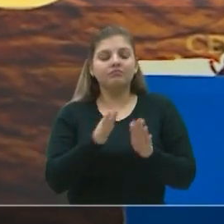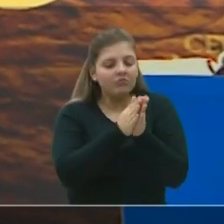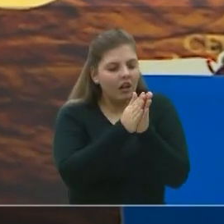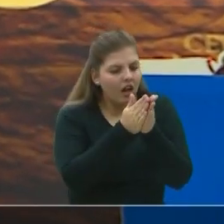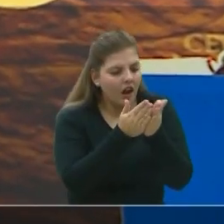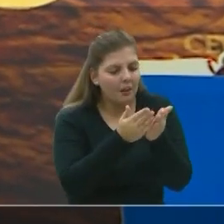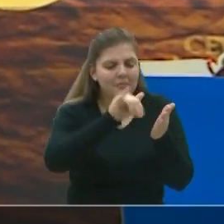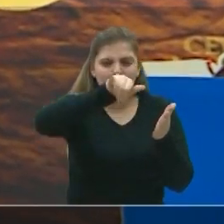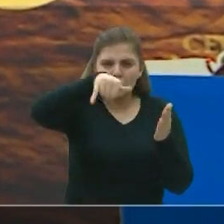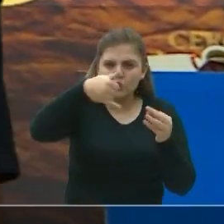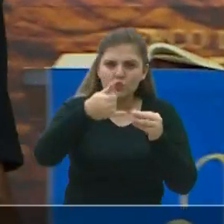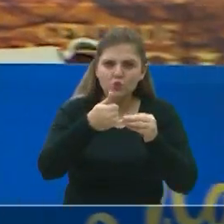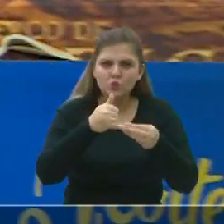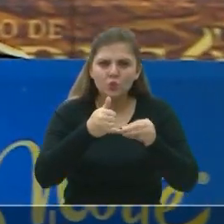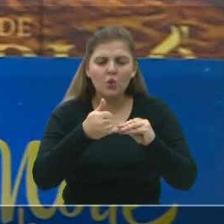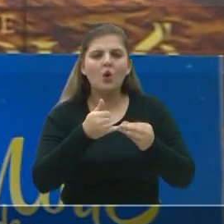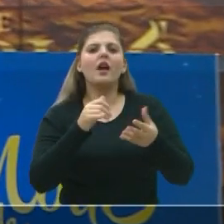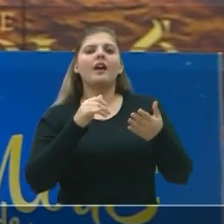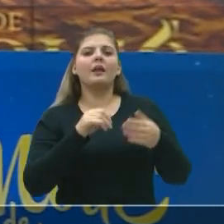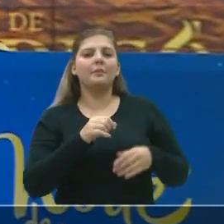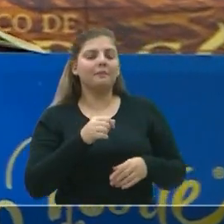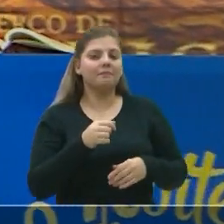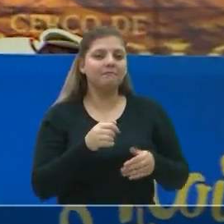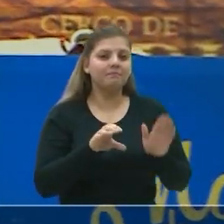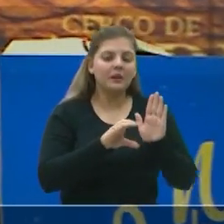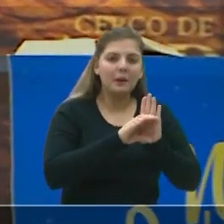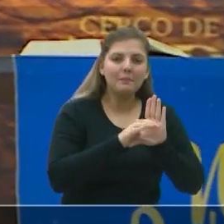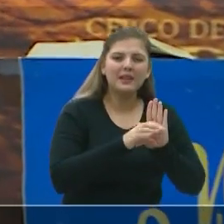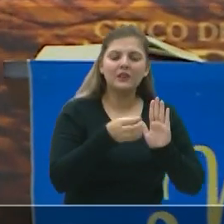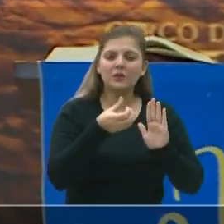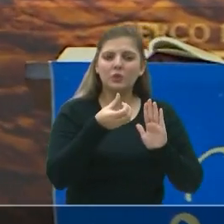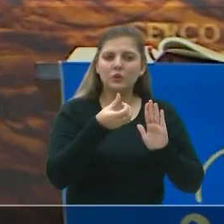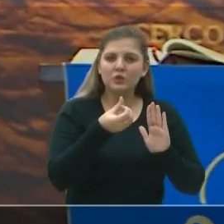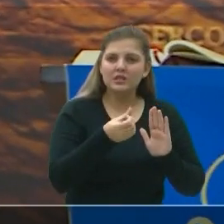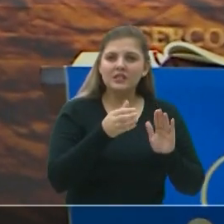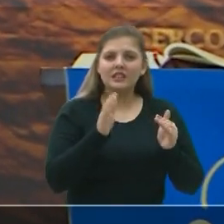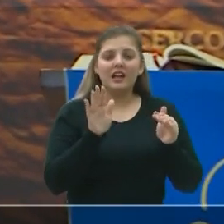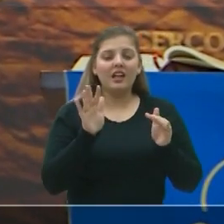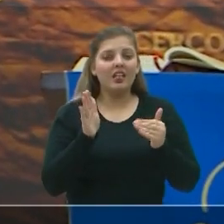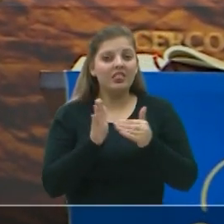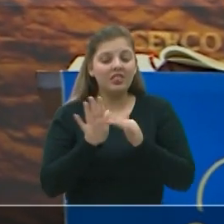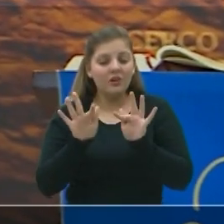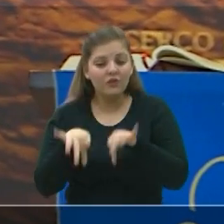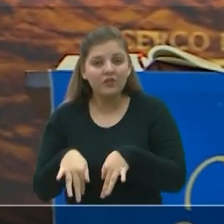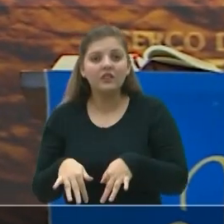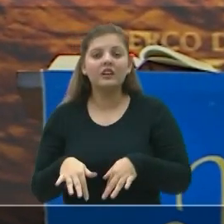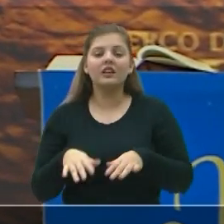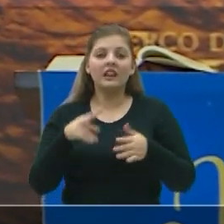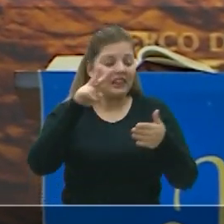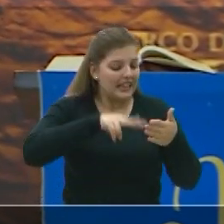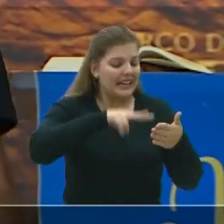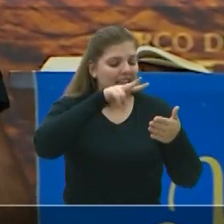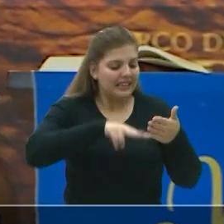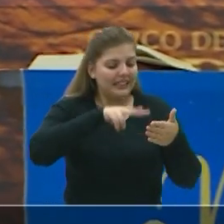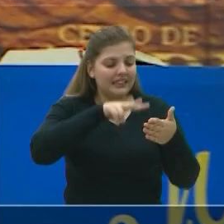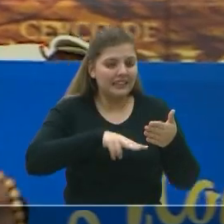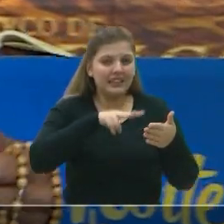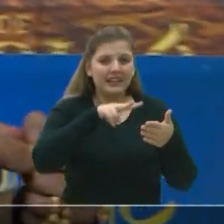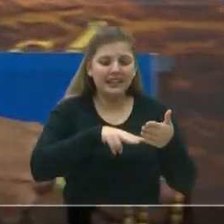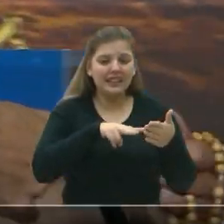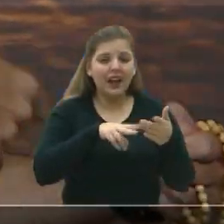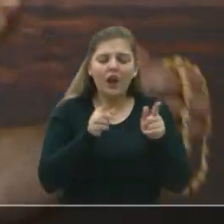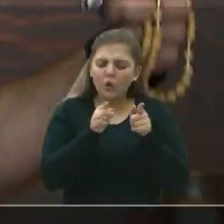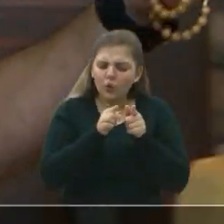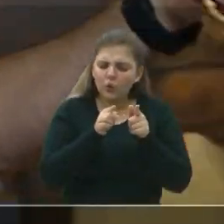capítulo 6, versículos de 1 seguintes até o fim, leia o capítulo inteiro, não é muito